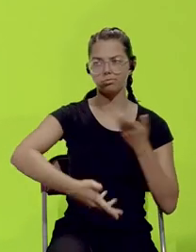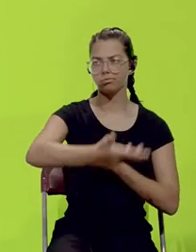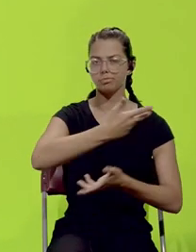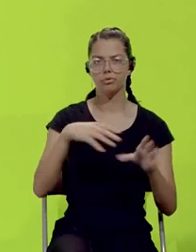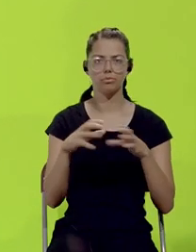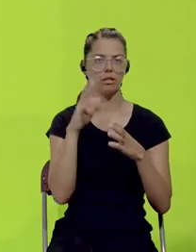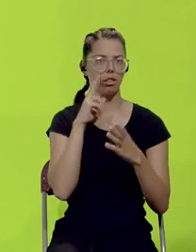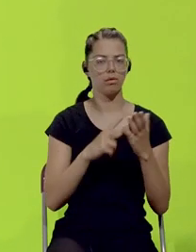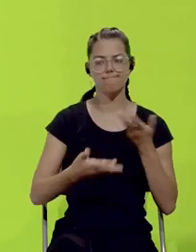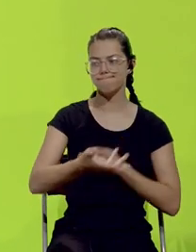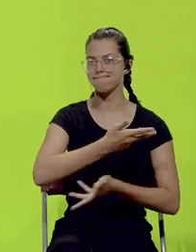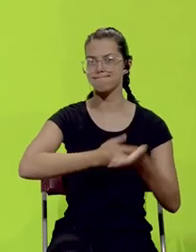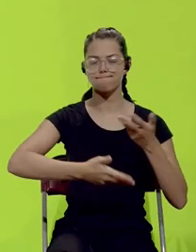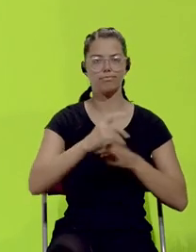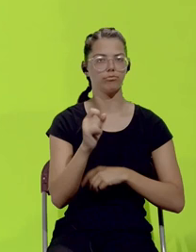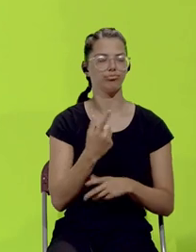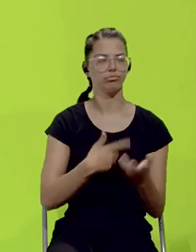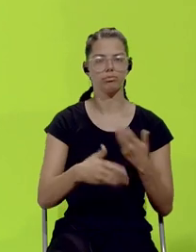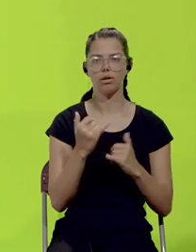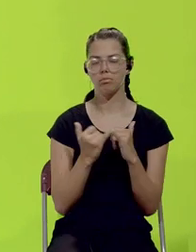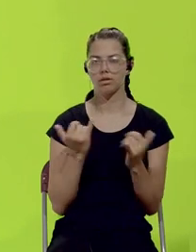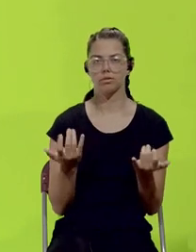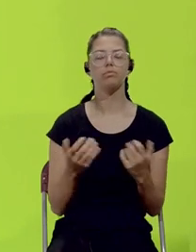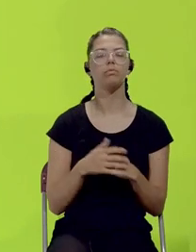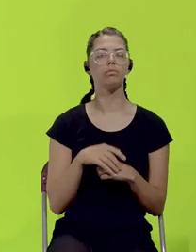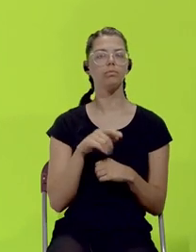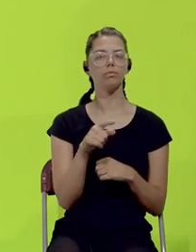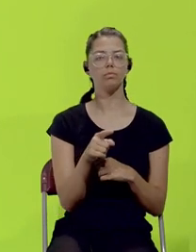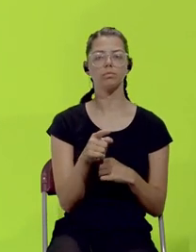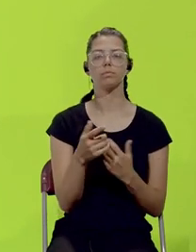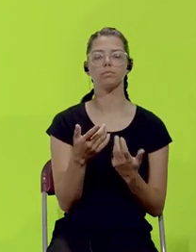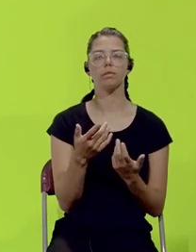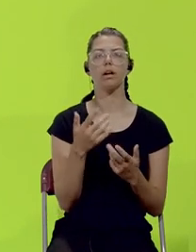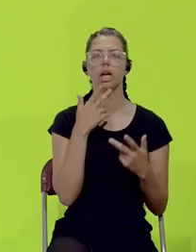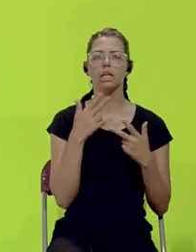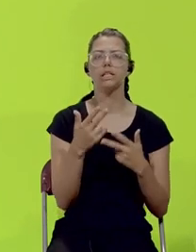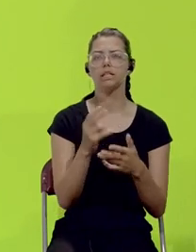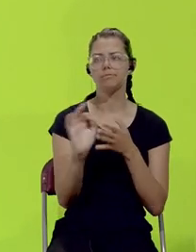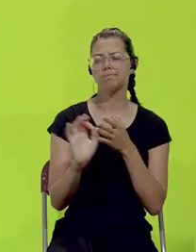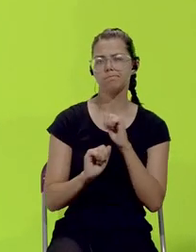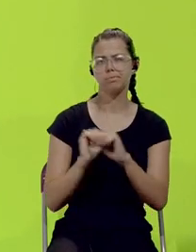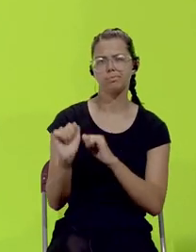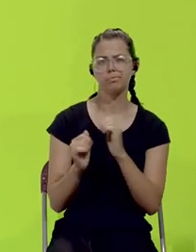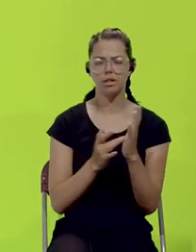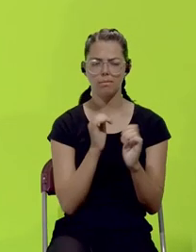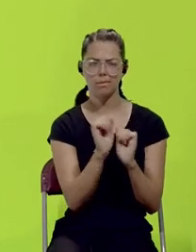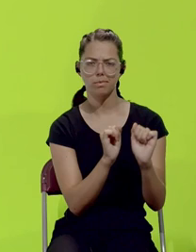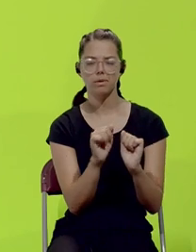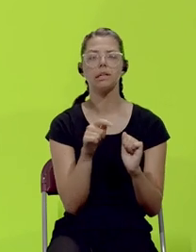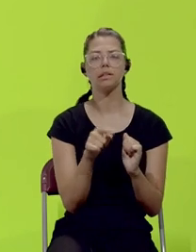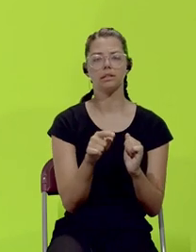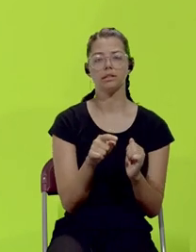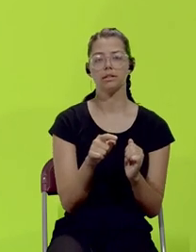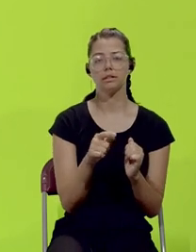leitores. Sara, como é que tu crees que reaja isto a crítica especializada, que ainda... Este ainda é